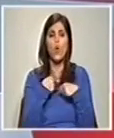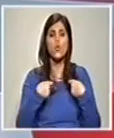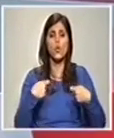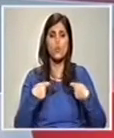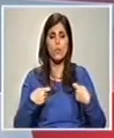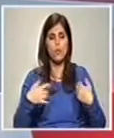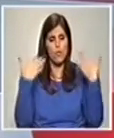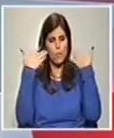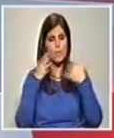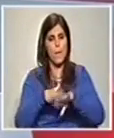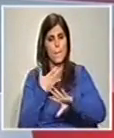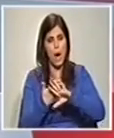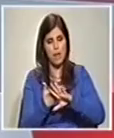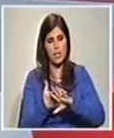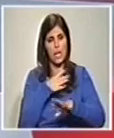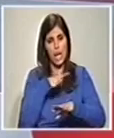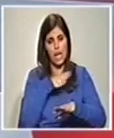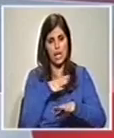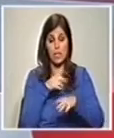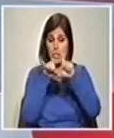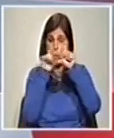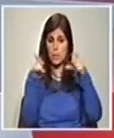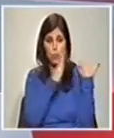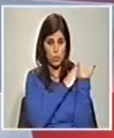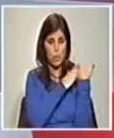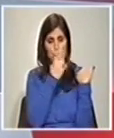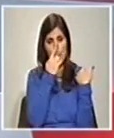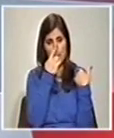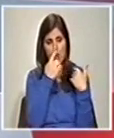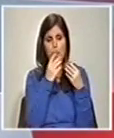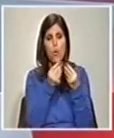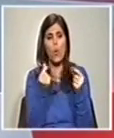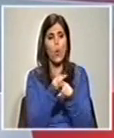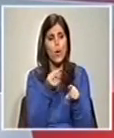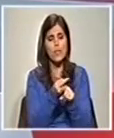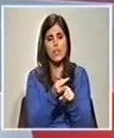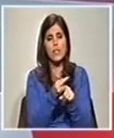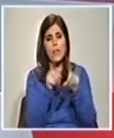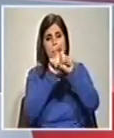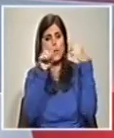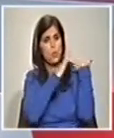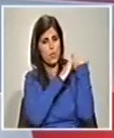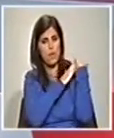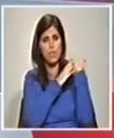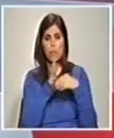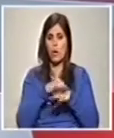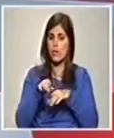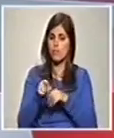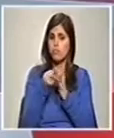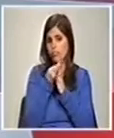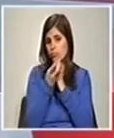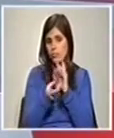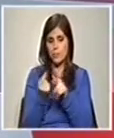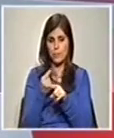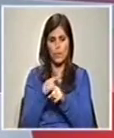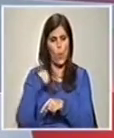e exigem que as empresas sejam crescentemente responsáveis e preferem produtos de empresas responsáveis. E por estas várias razões,